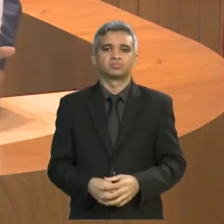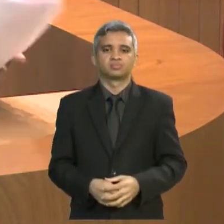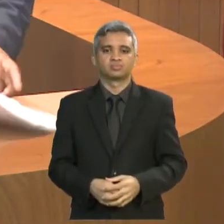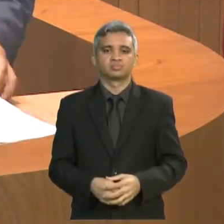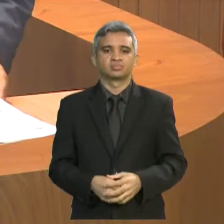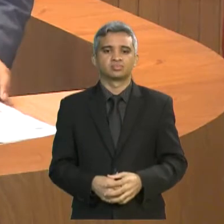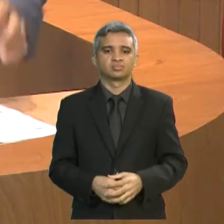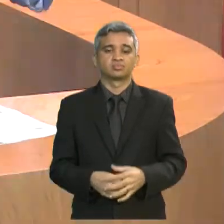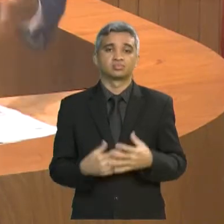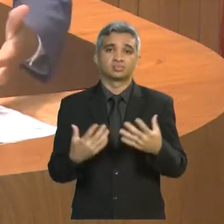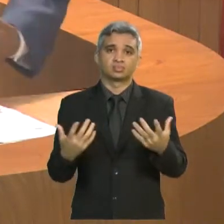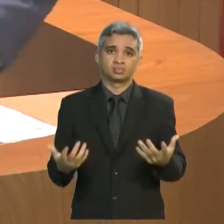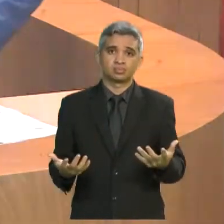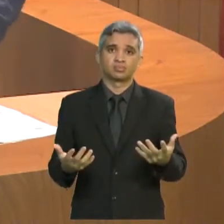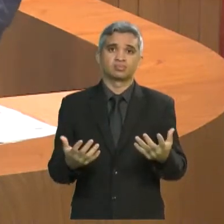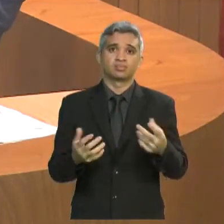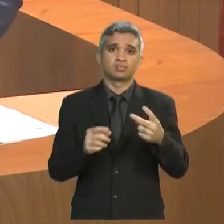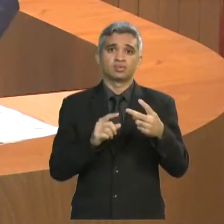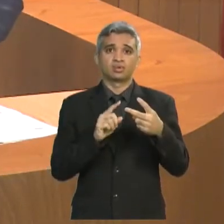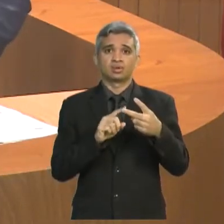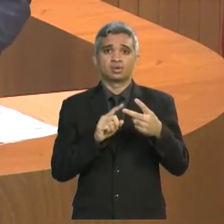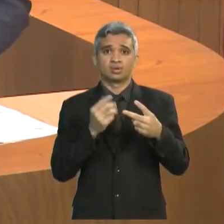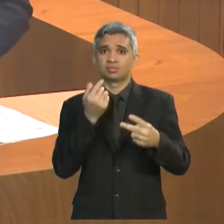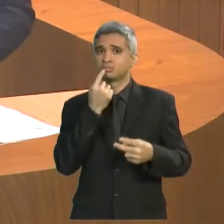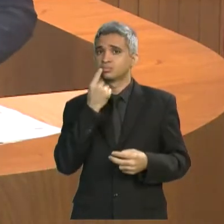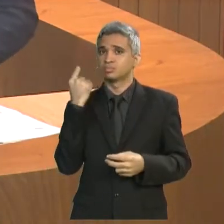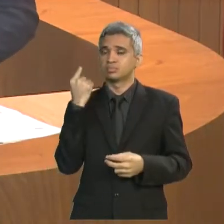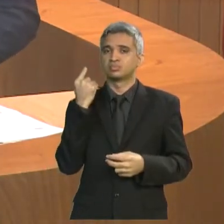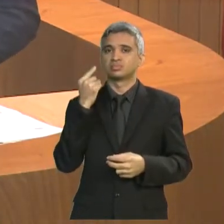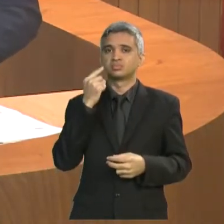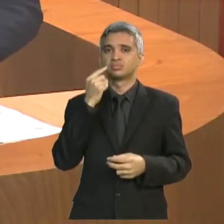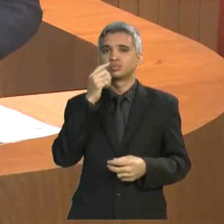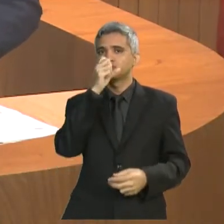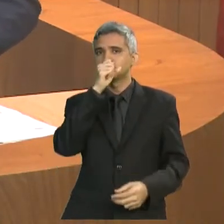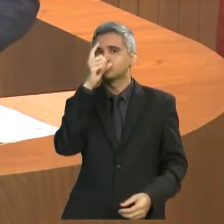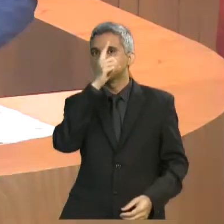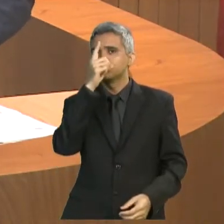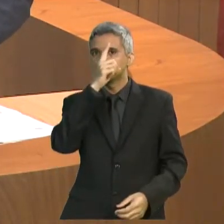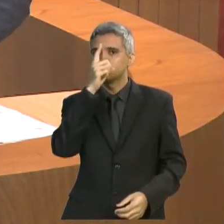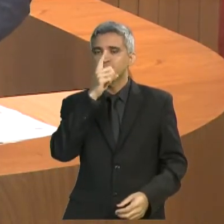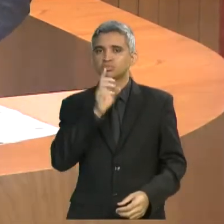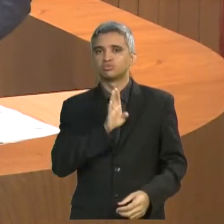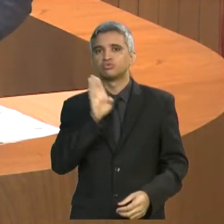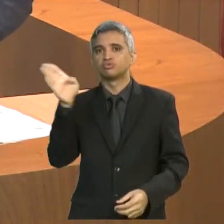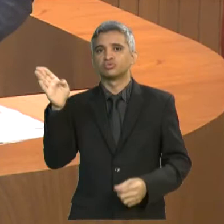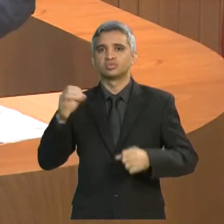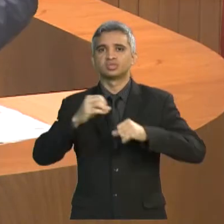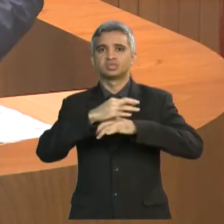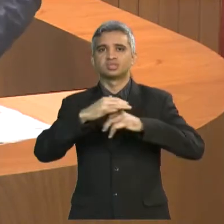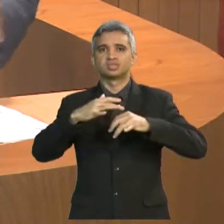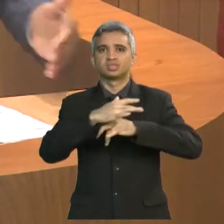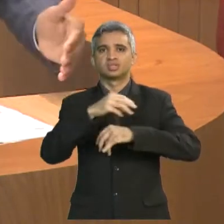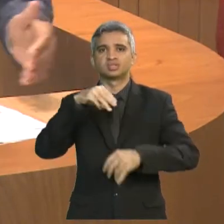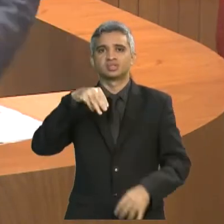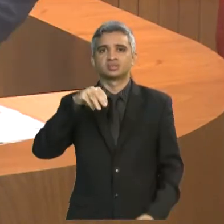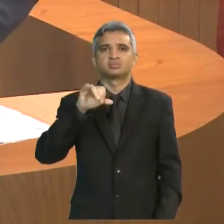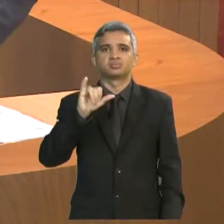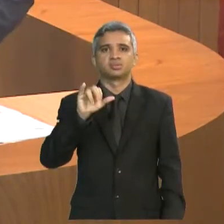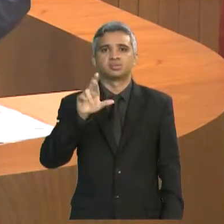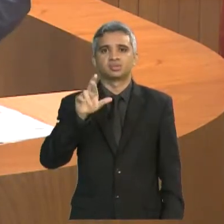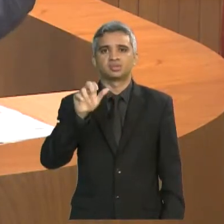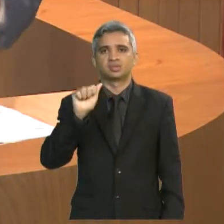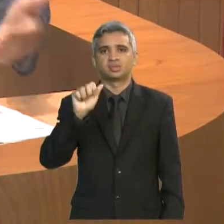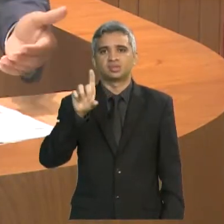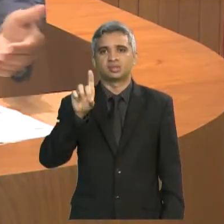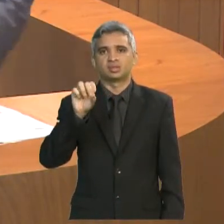último final de semana o Dia do Trabalhador mexer do trabalho tivermos da cidade de Mirador tivemos percorre a cidade de